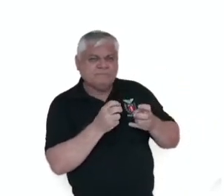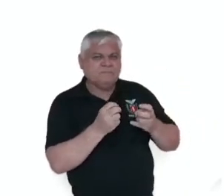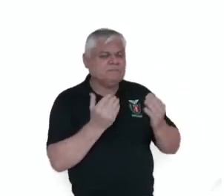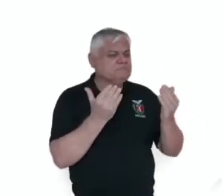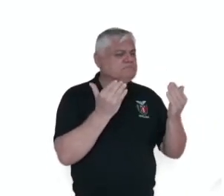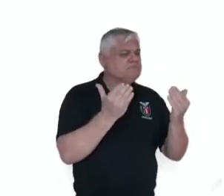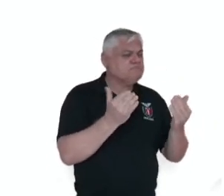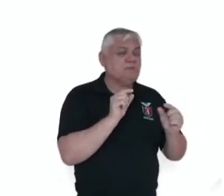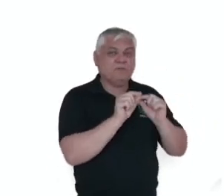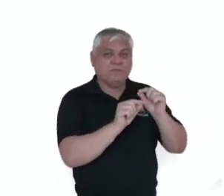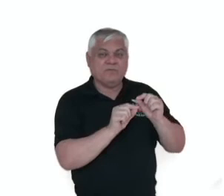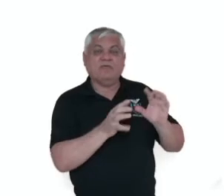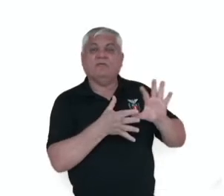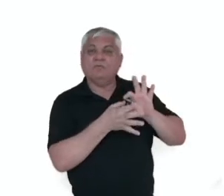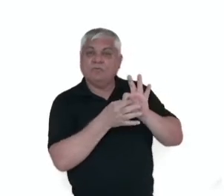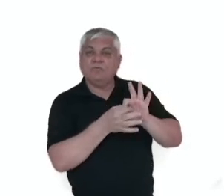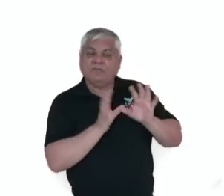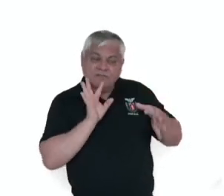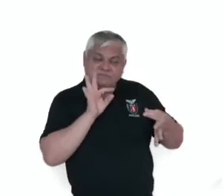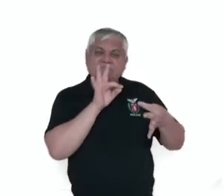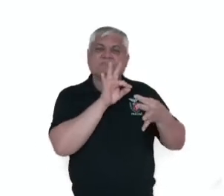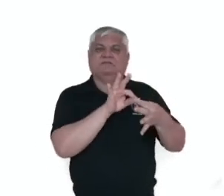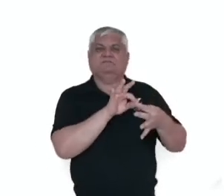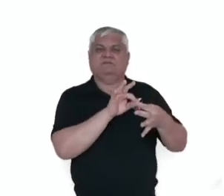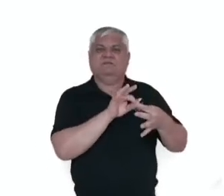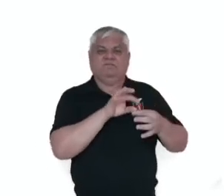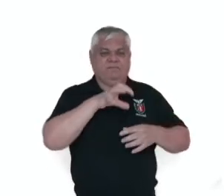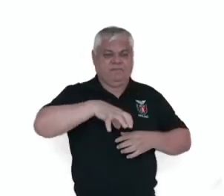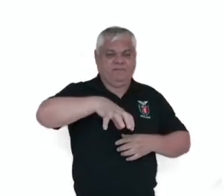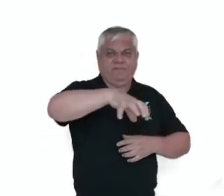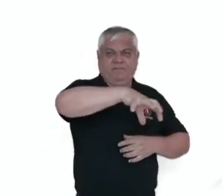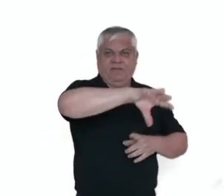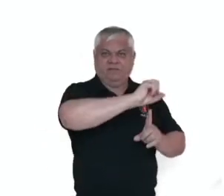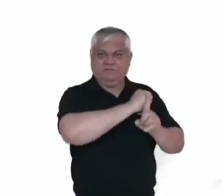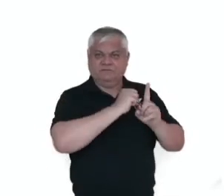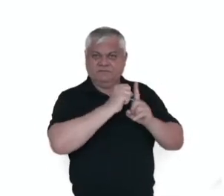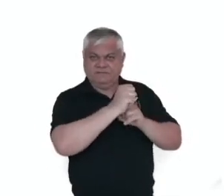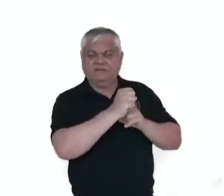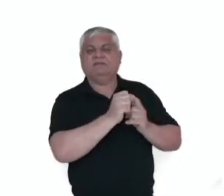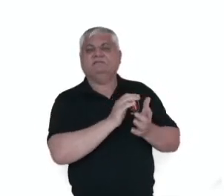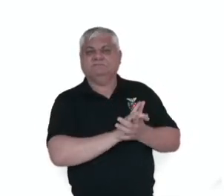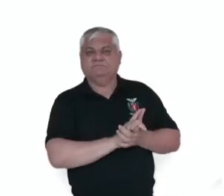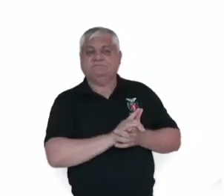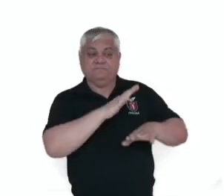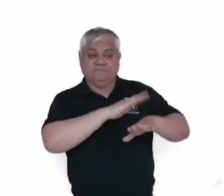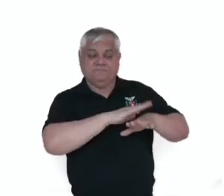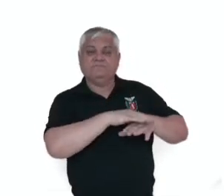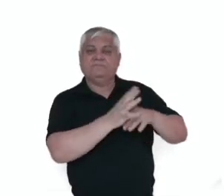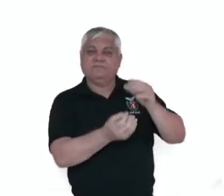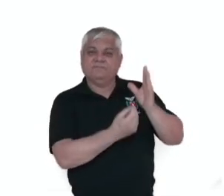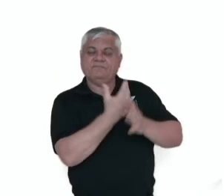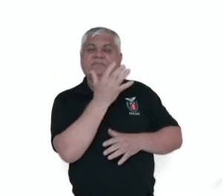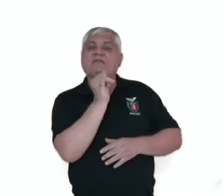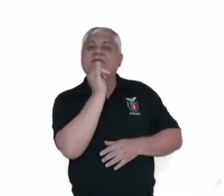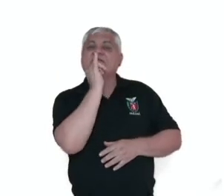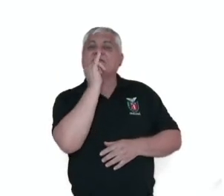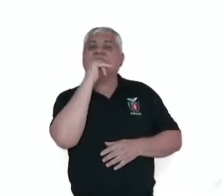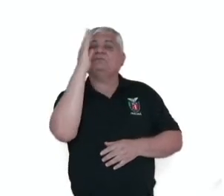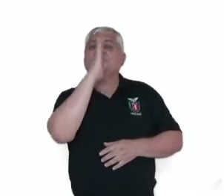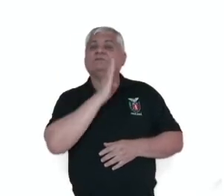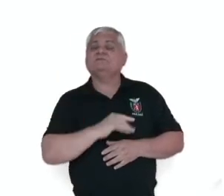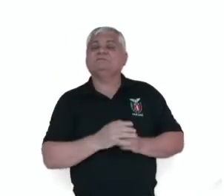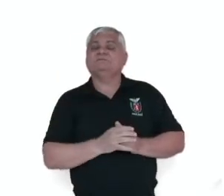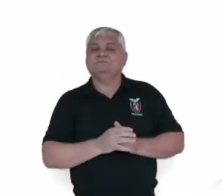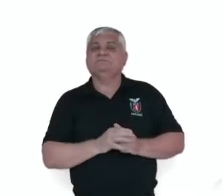do contexto específico de cada sociedade. São criadas pelas pessoas. Um exemplo no Brasil é a